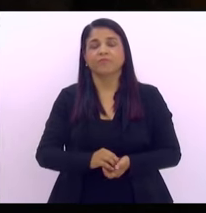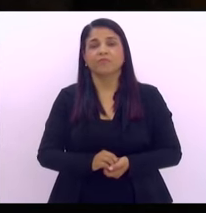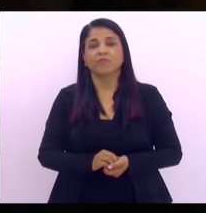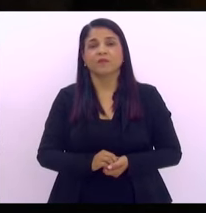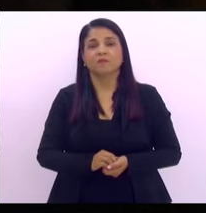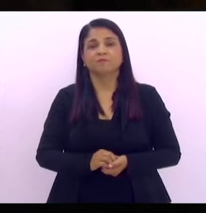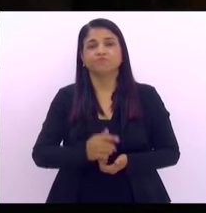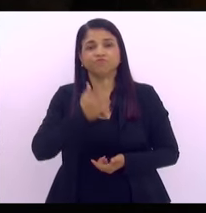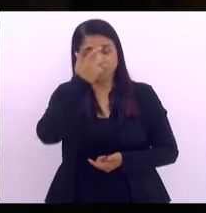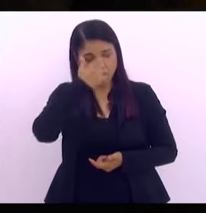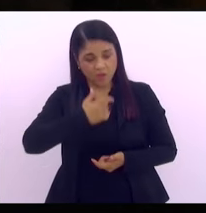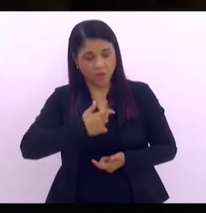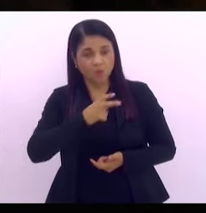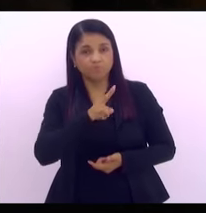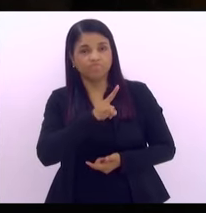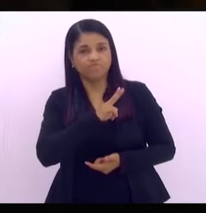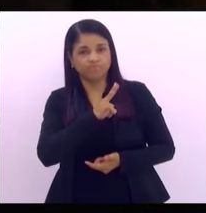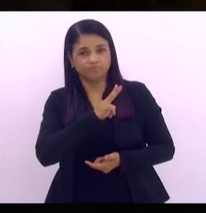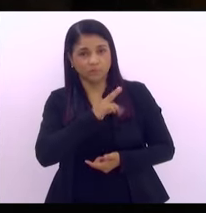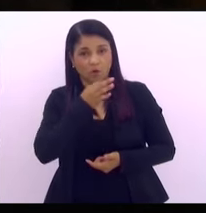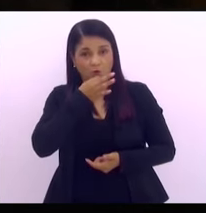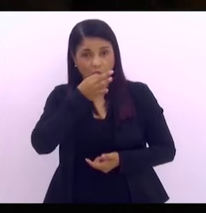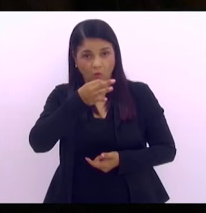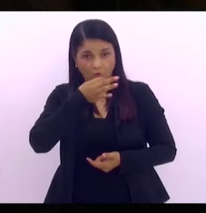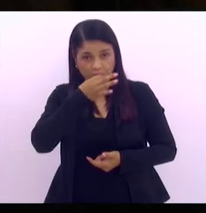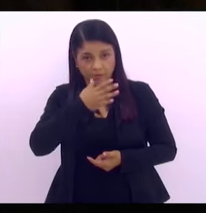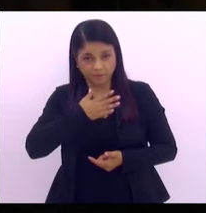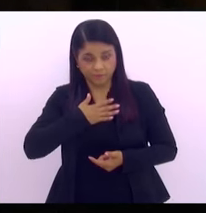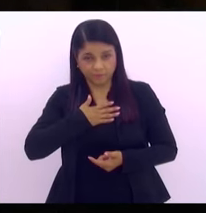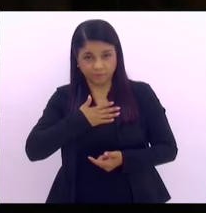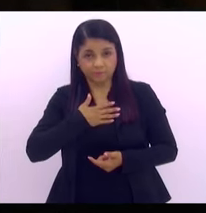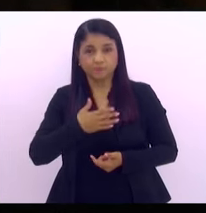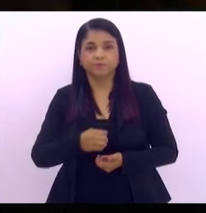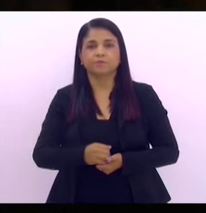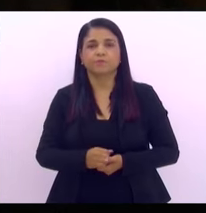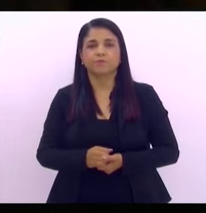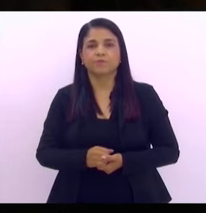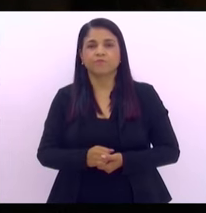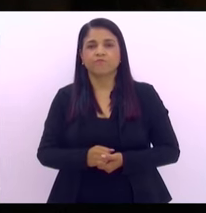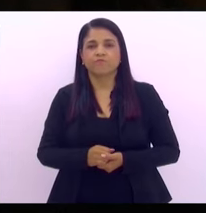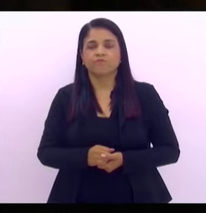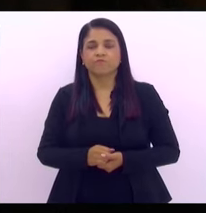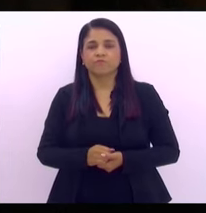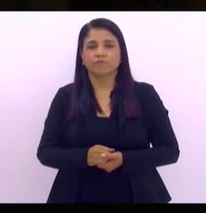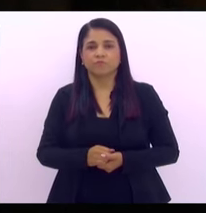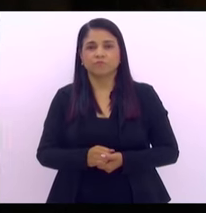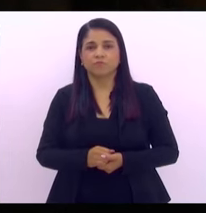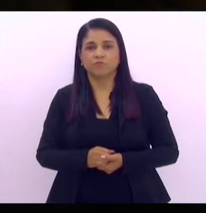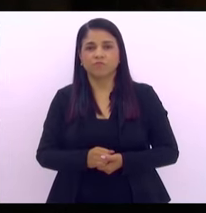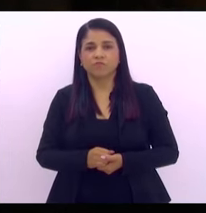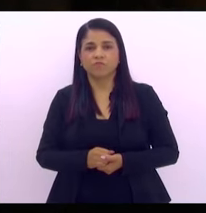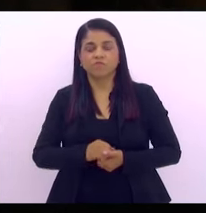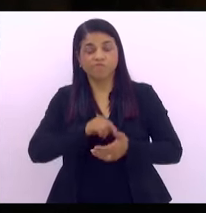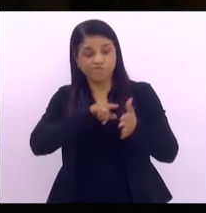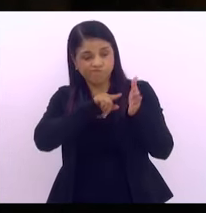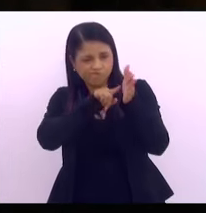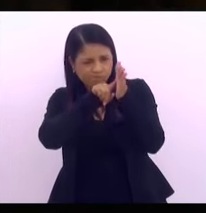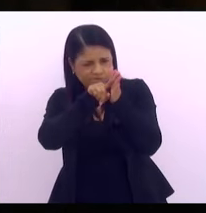eu particularmente acho que quando você está